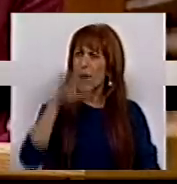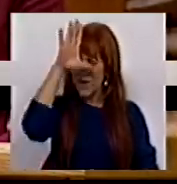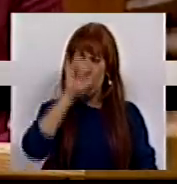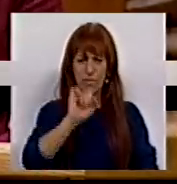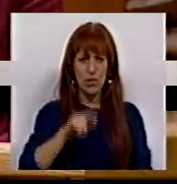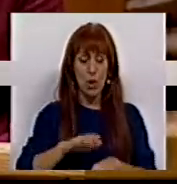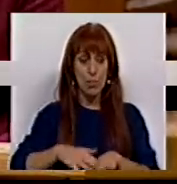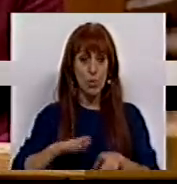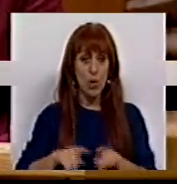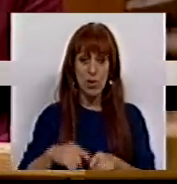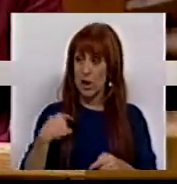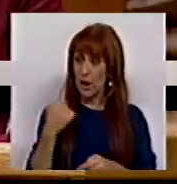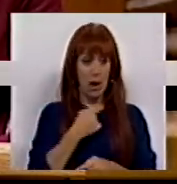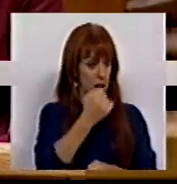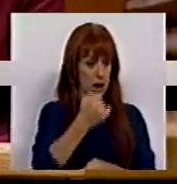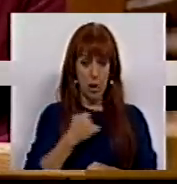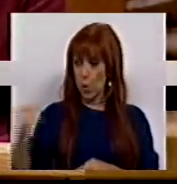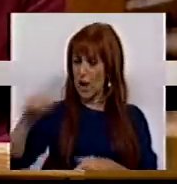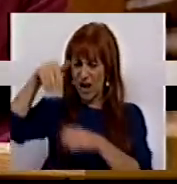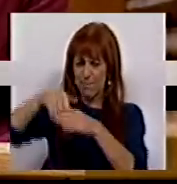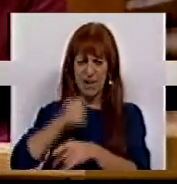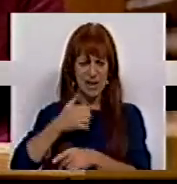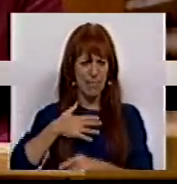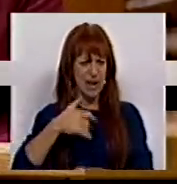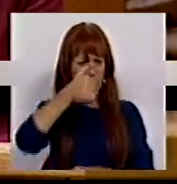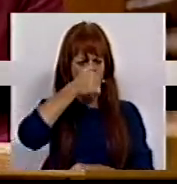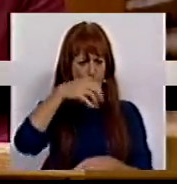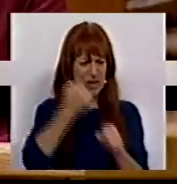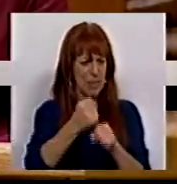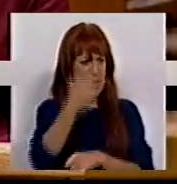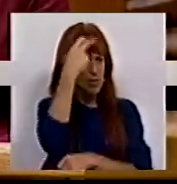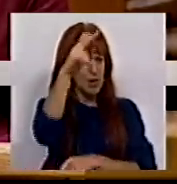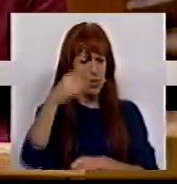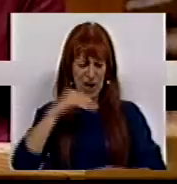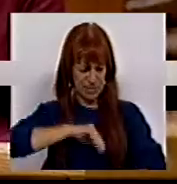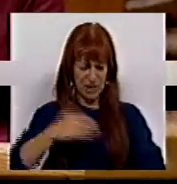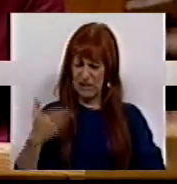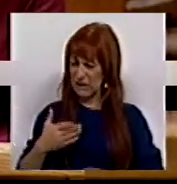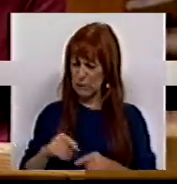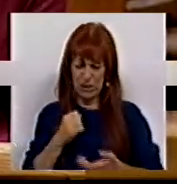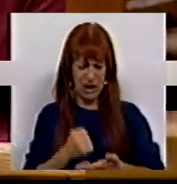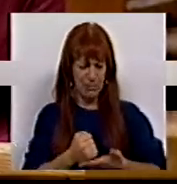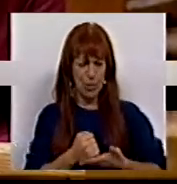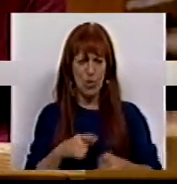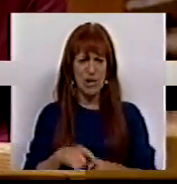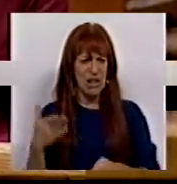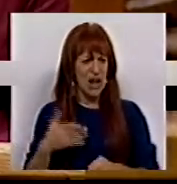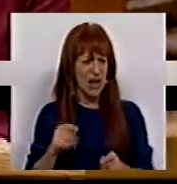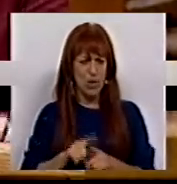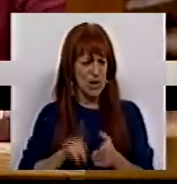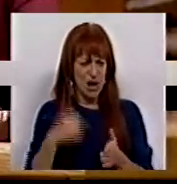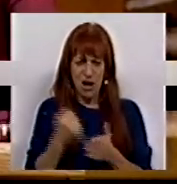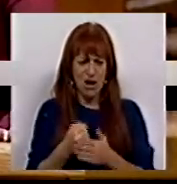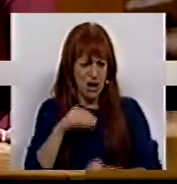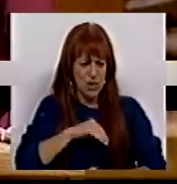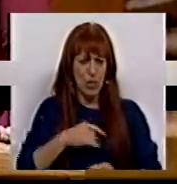Governo o facto de serem colocados em empresas, a ocupar postos de trabalho permanentes e a receber o direito a uma bolsa, sem direito ao vínculo e